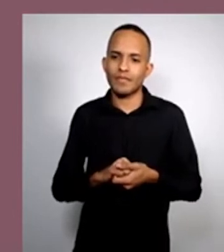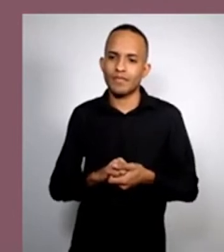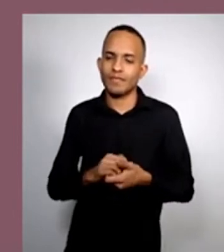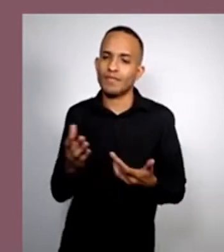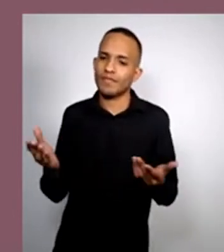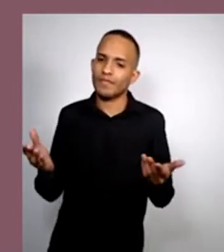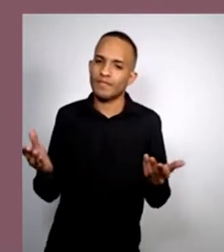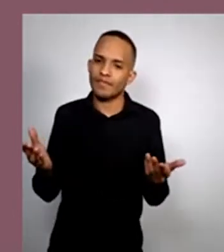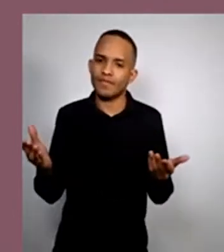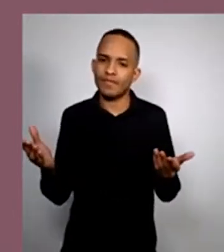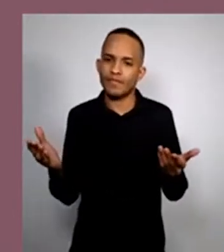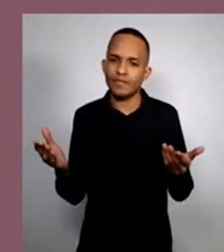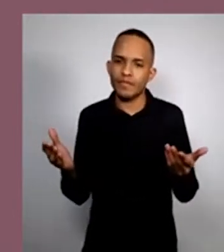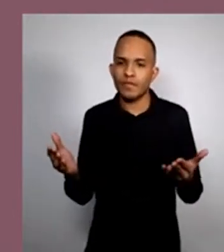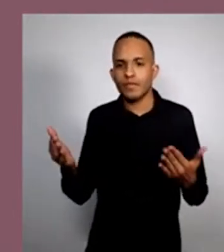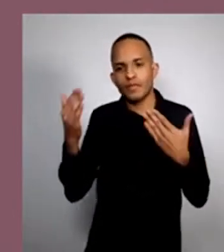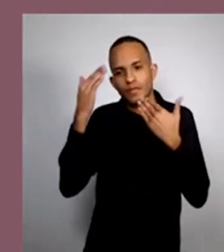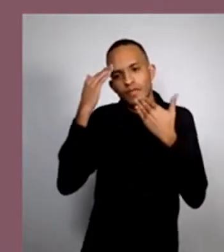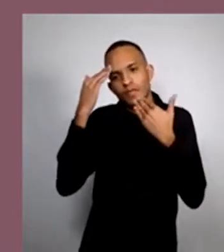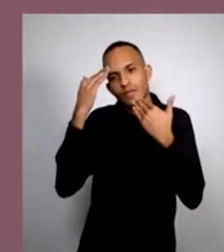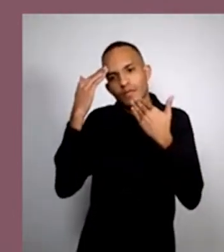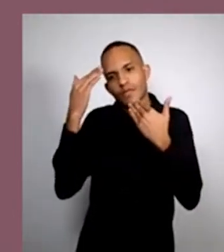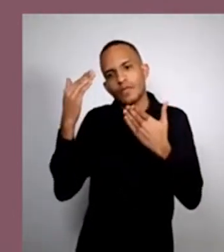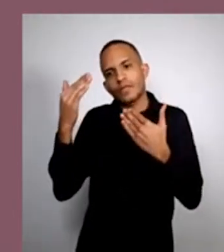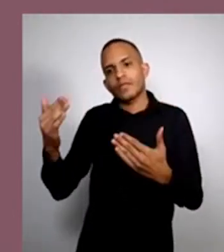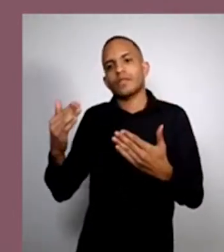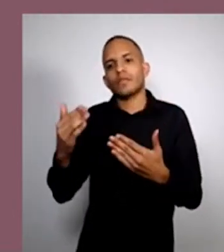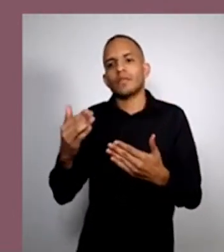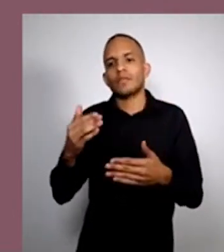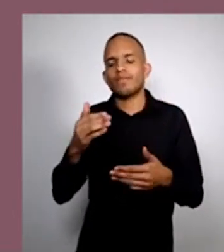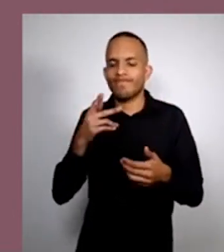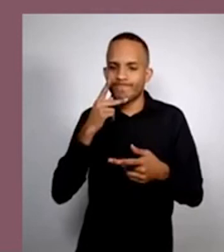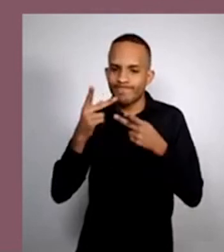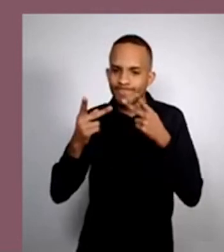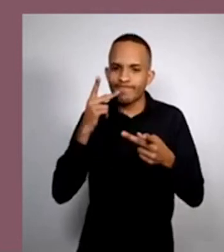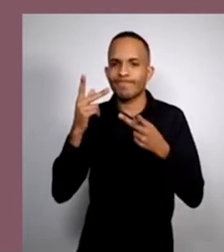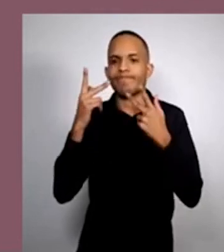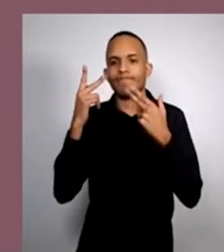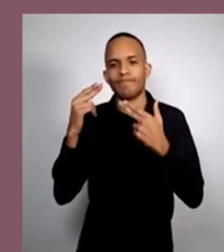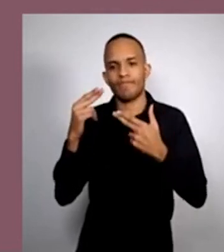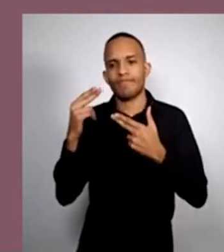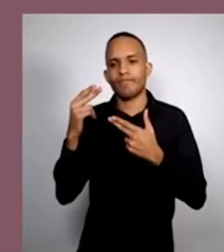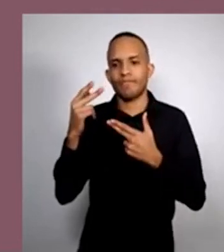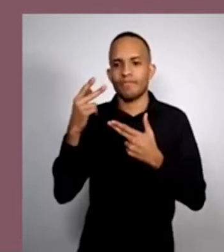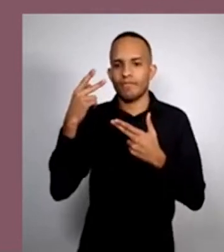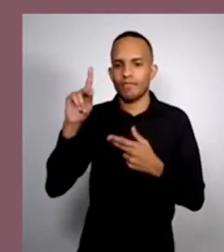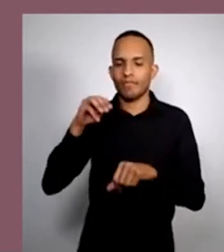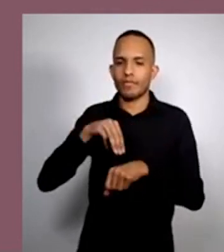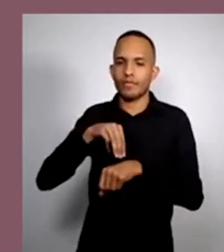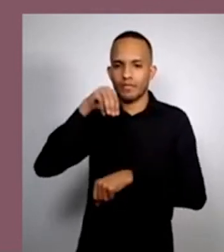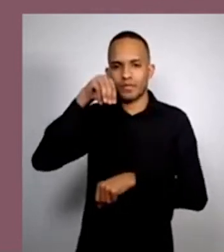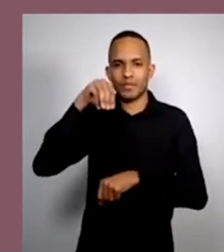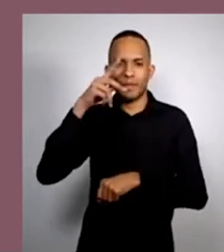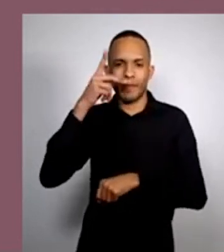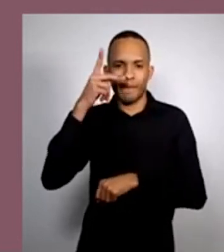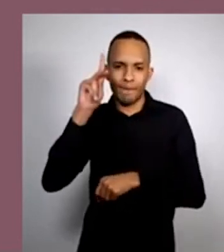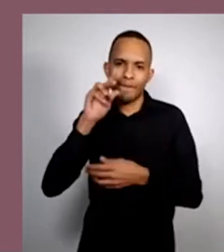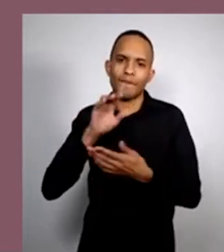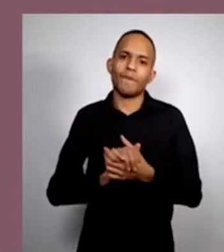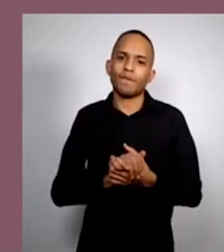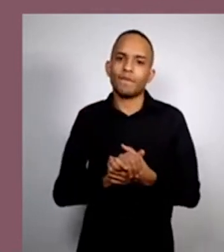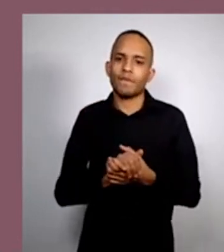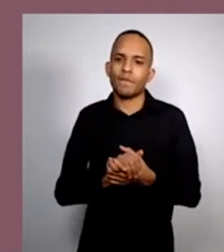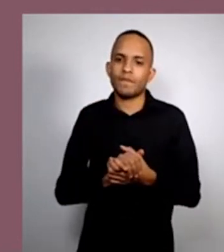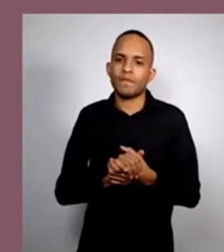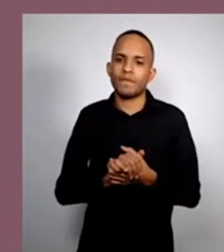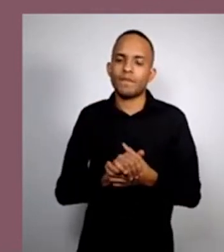Bom, eu agradeço e sigo as palavras, né, da nossa mestra Petrolina, que o